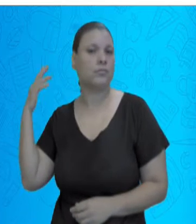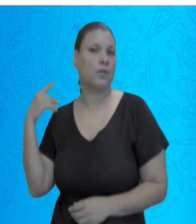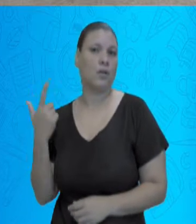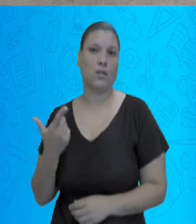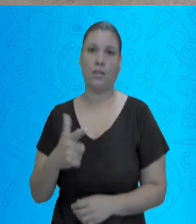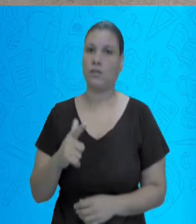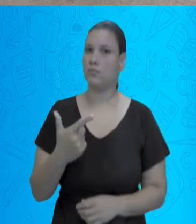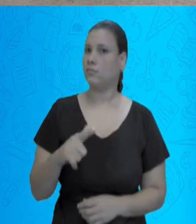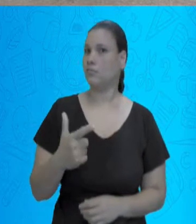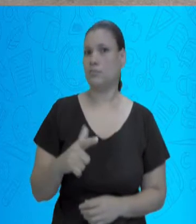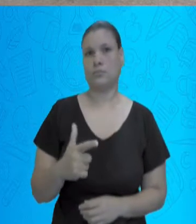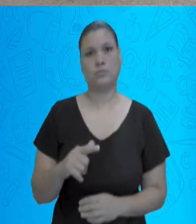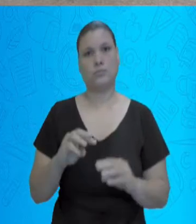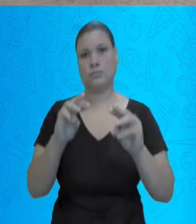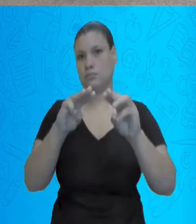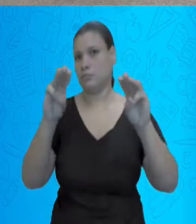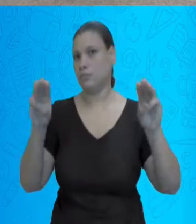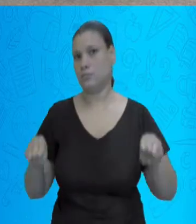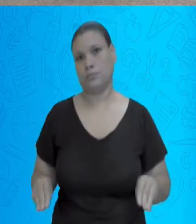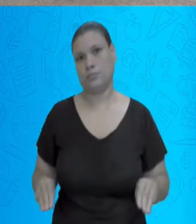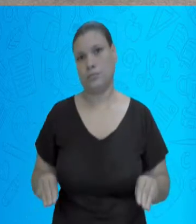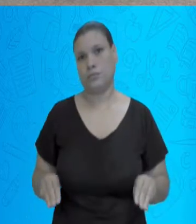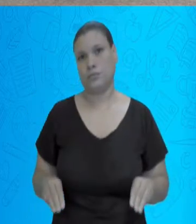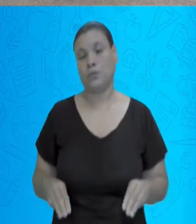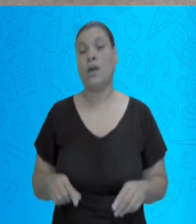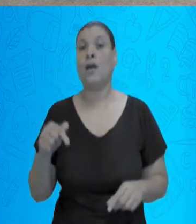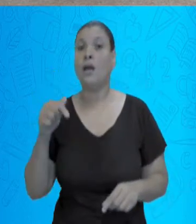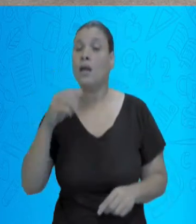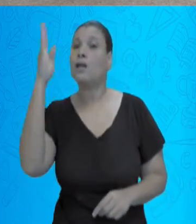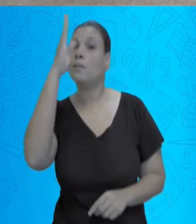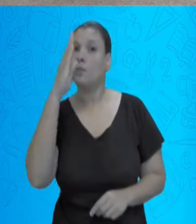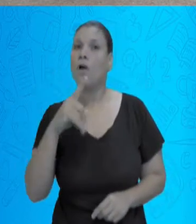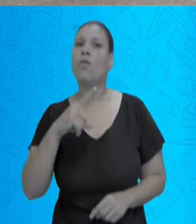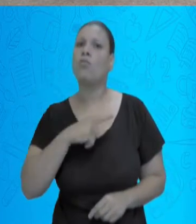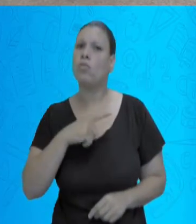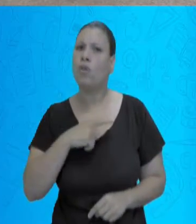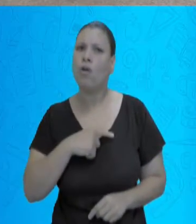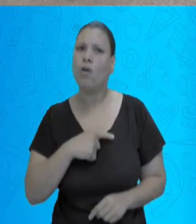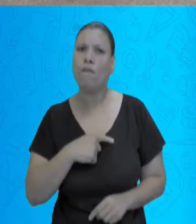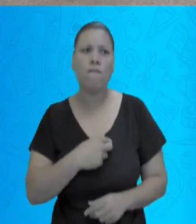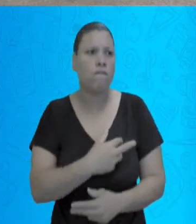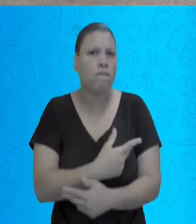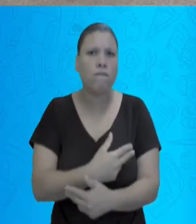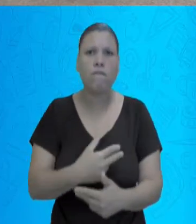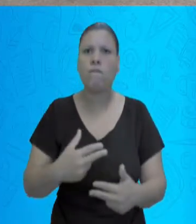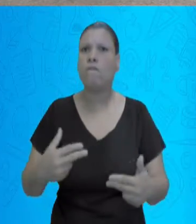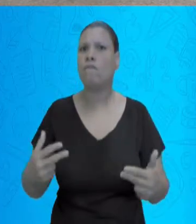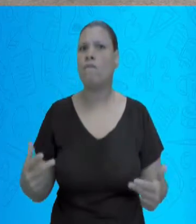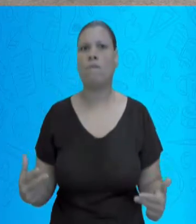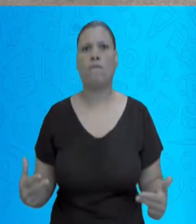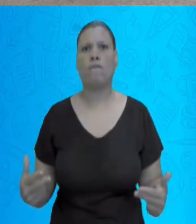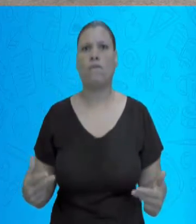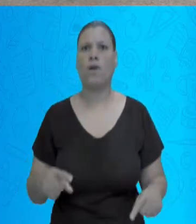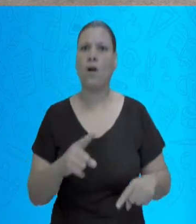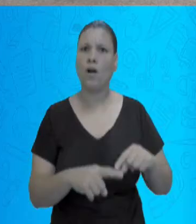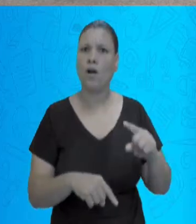riqueza enorme de peças, de obras de arte, de situações que poderiam ser expostas. Então,